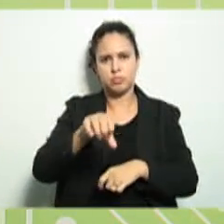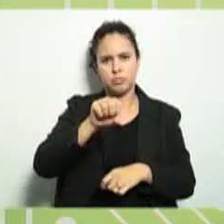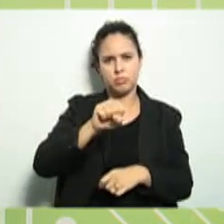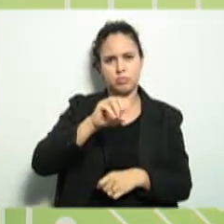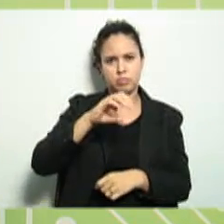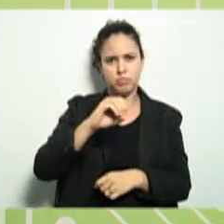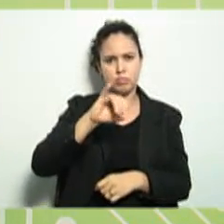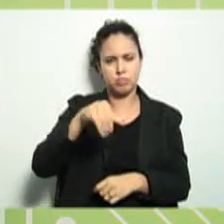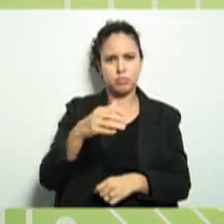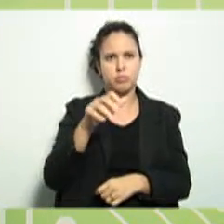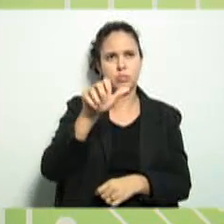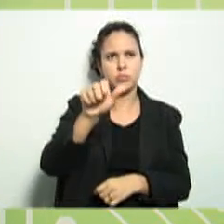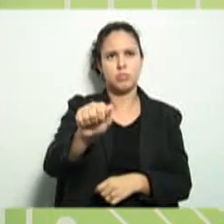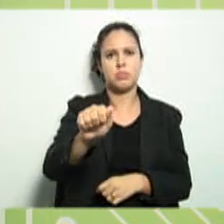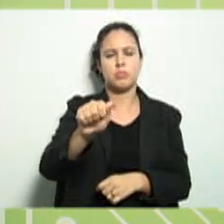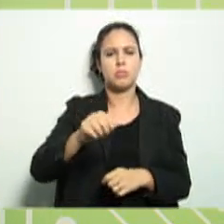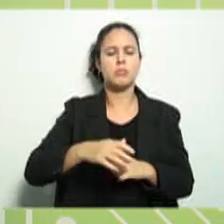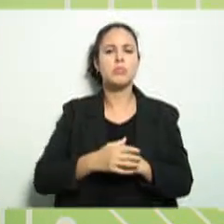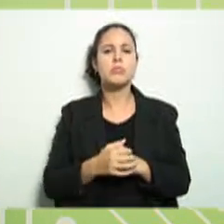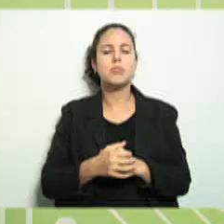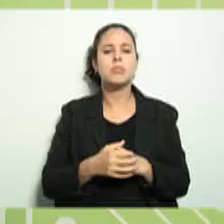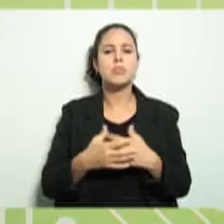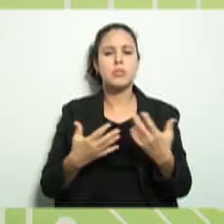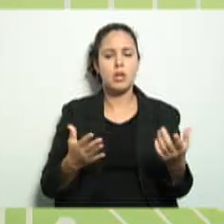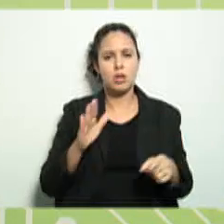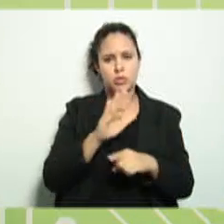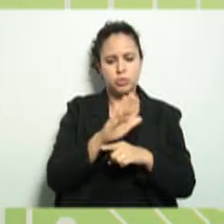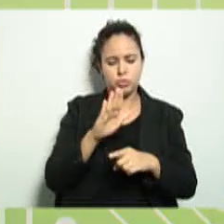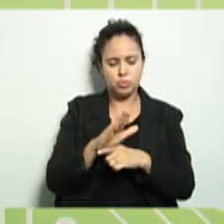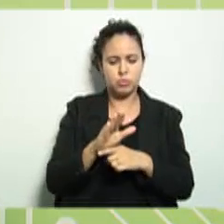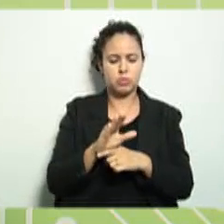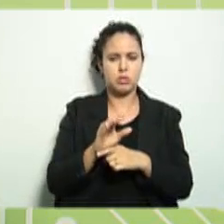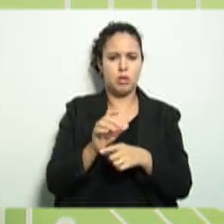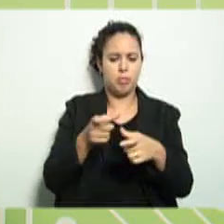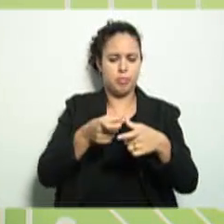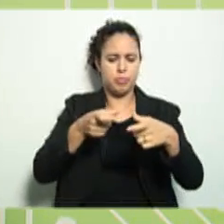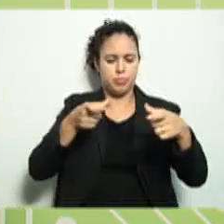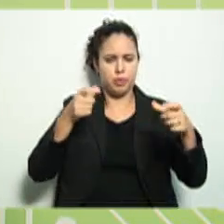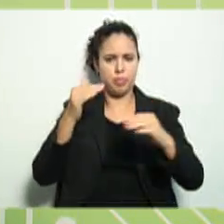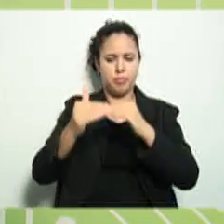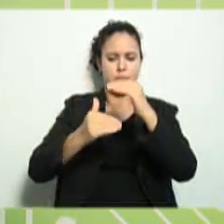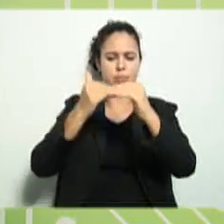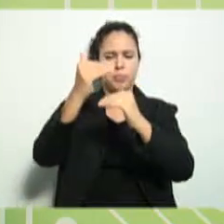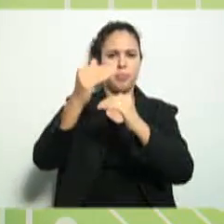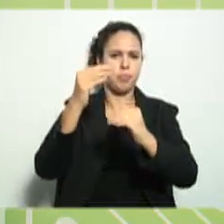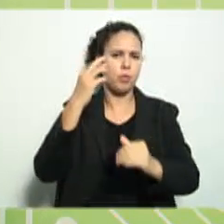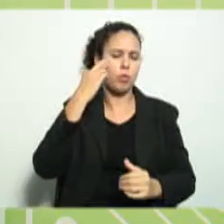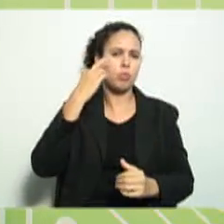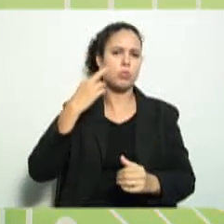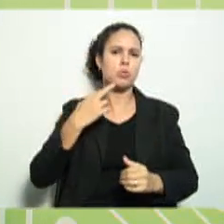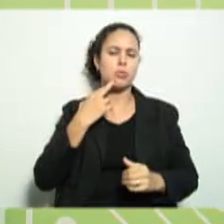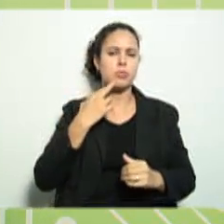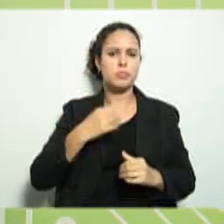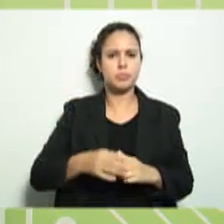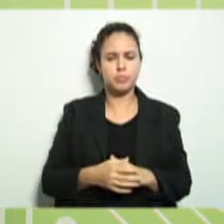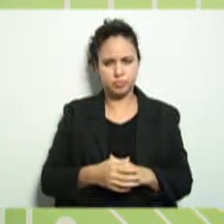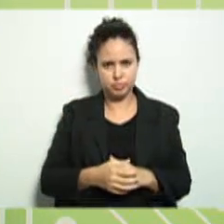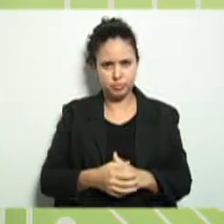torna núcleos urbanos muito fortes, contribuindo para o desenvolvimento de toda a região de Rondônia.